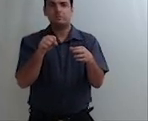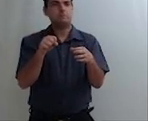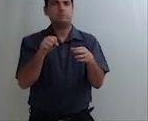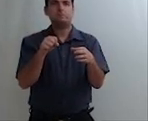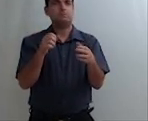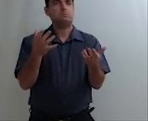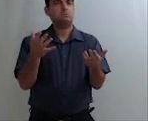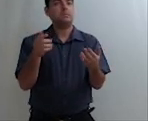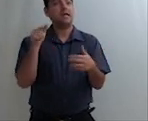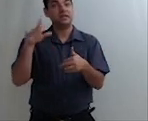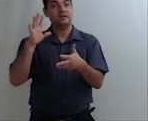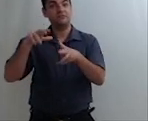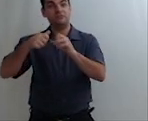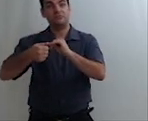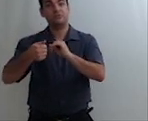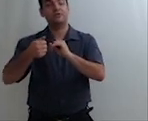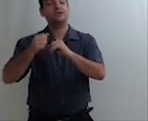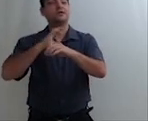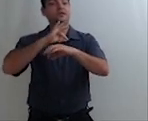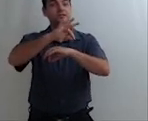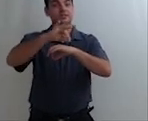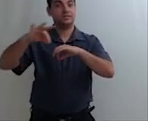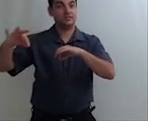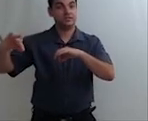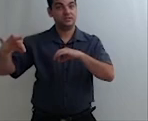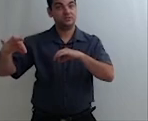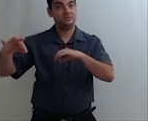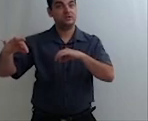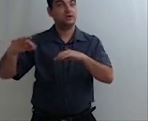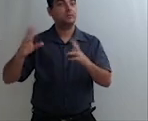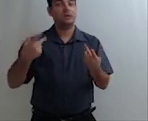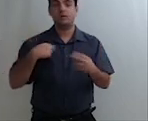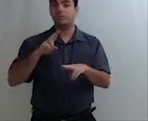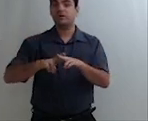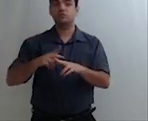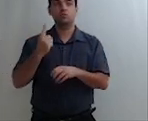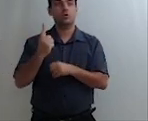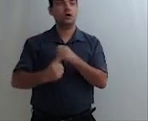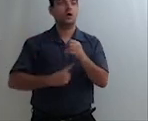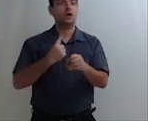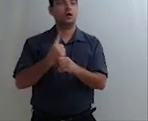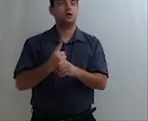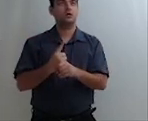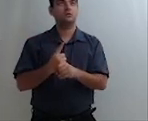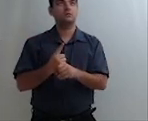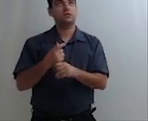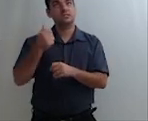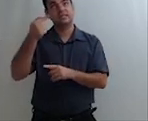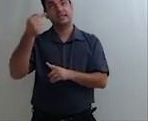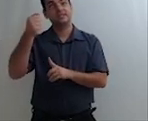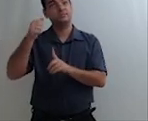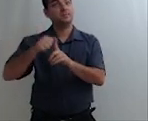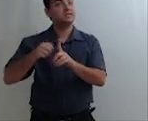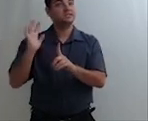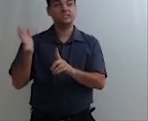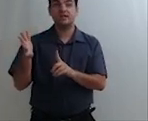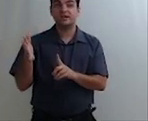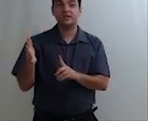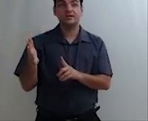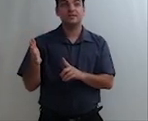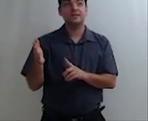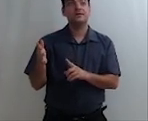encou se acautelado há um ano e 7 meses com uma